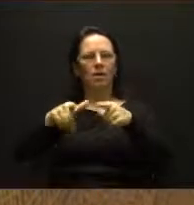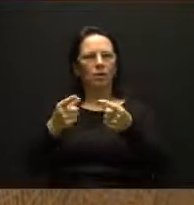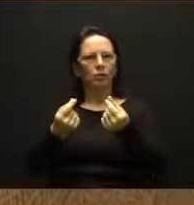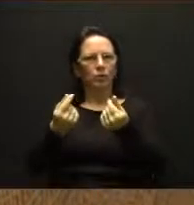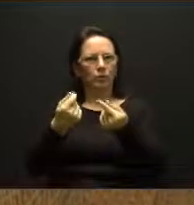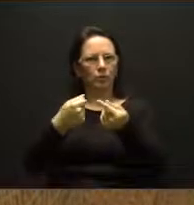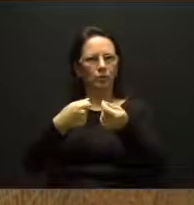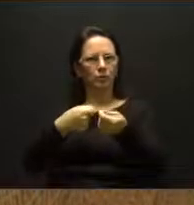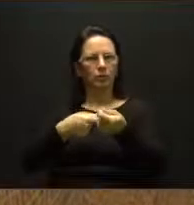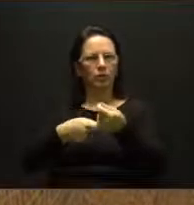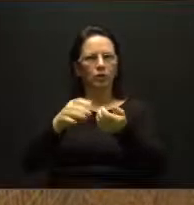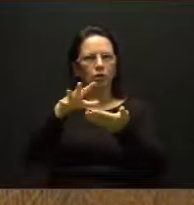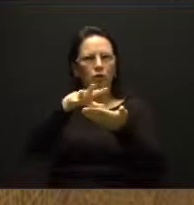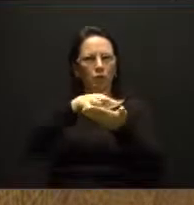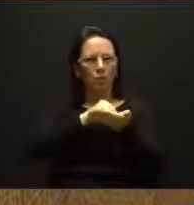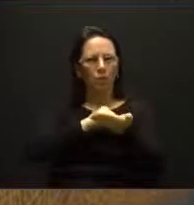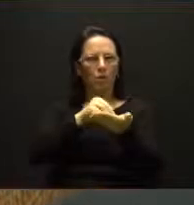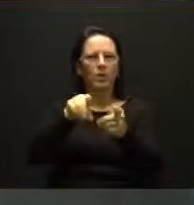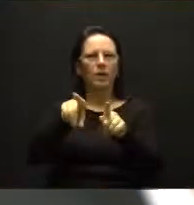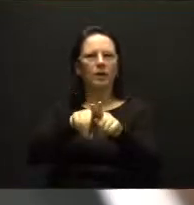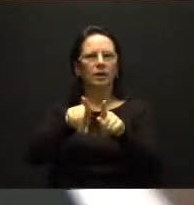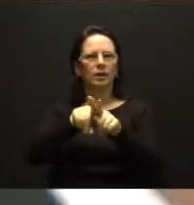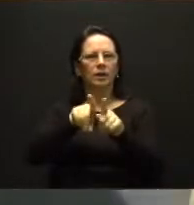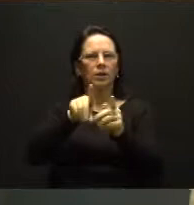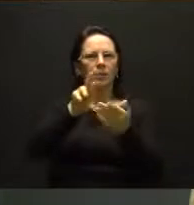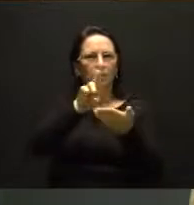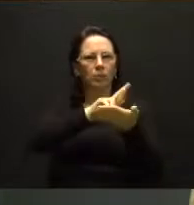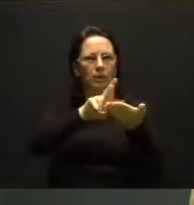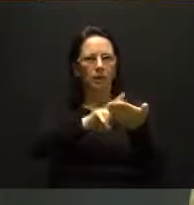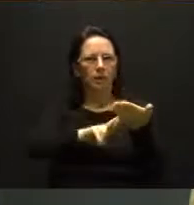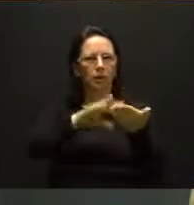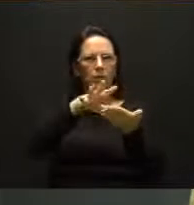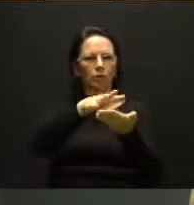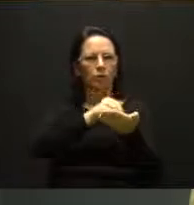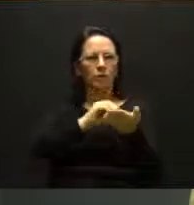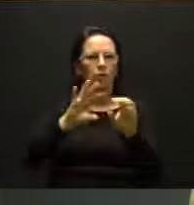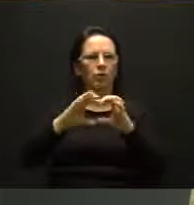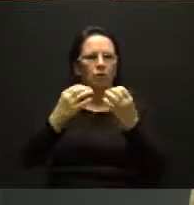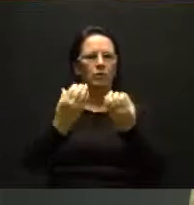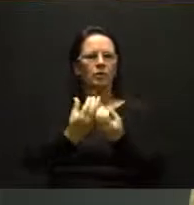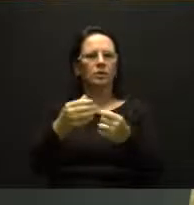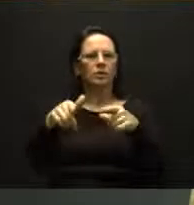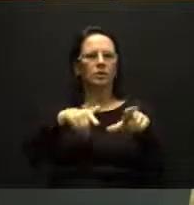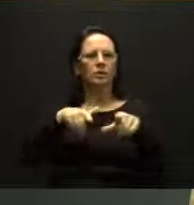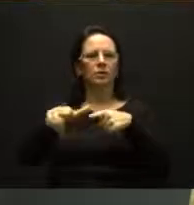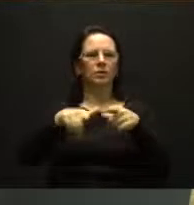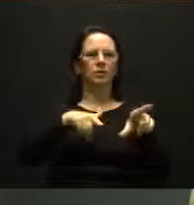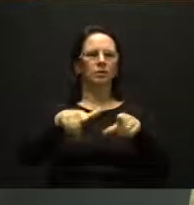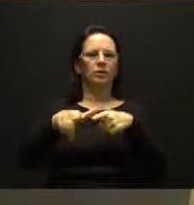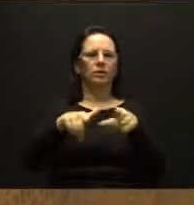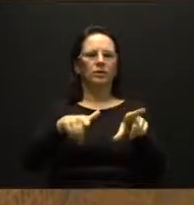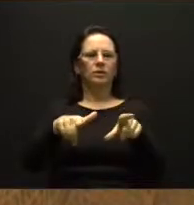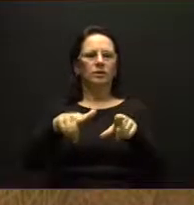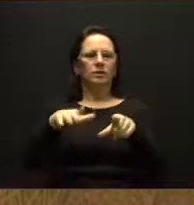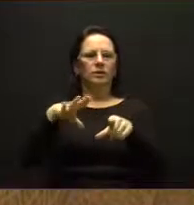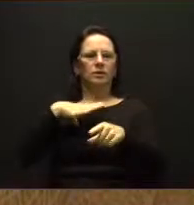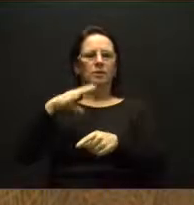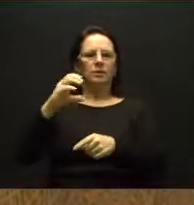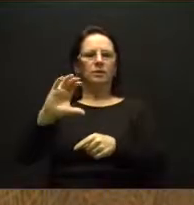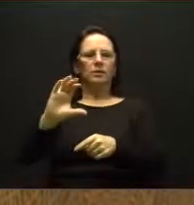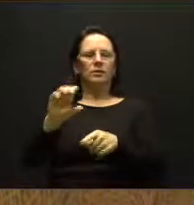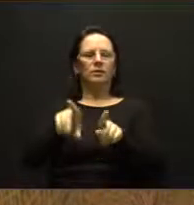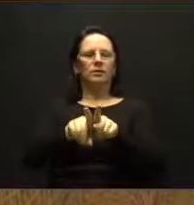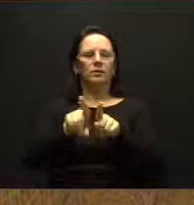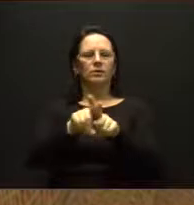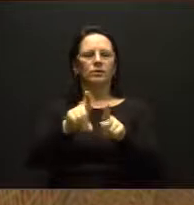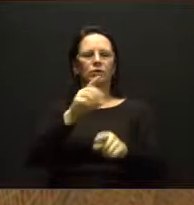encaminhadas cópias presente relatório final à comissão de trabalhadores desempregado de cubatão amaggi ao